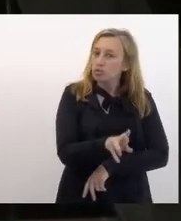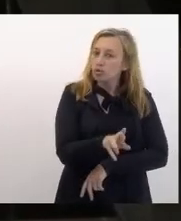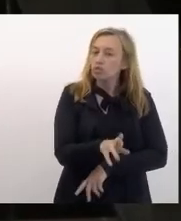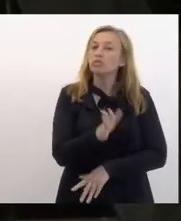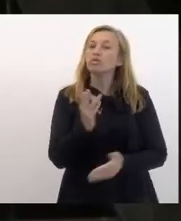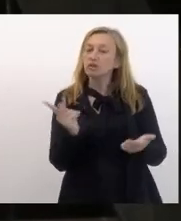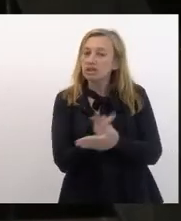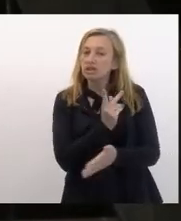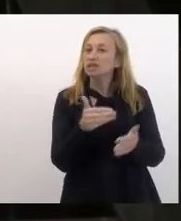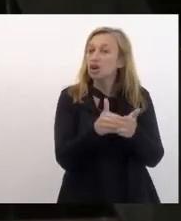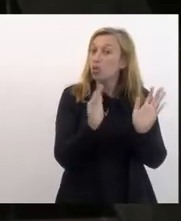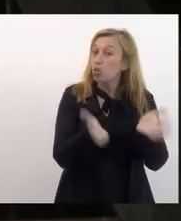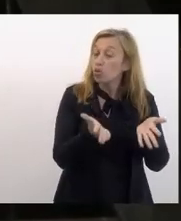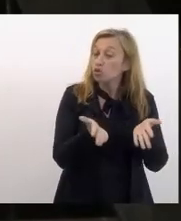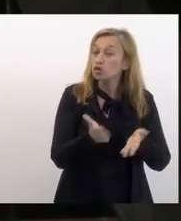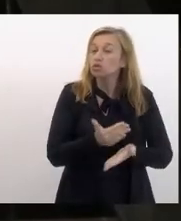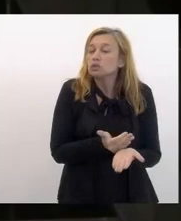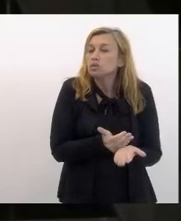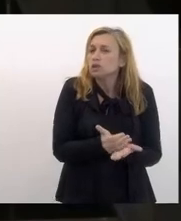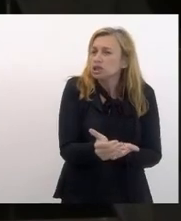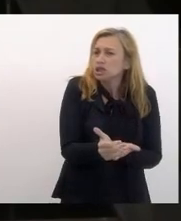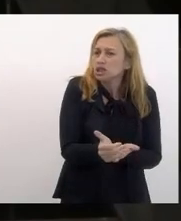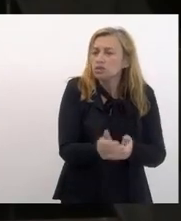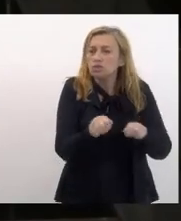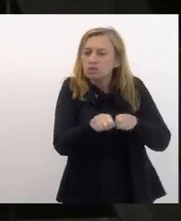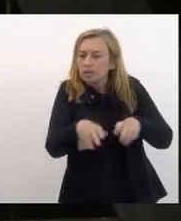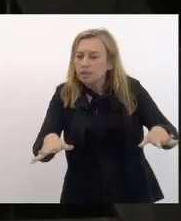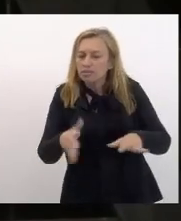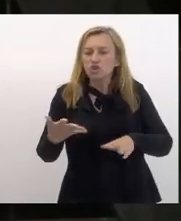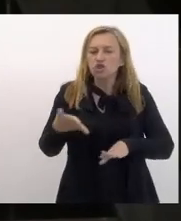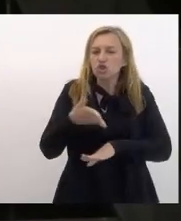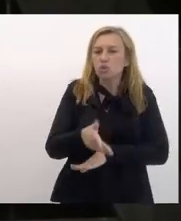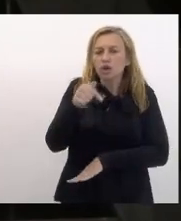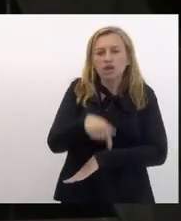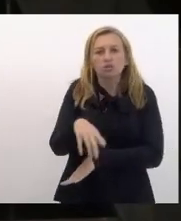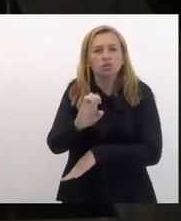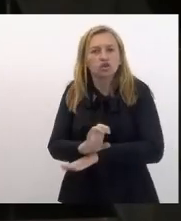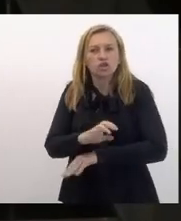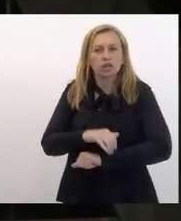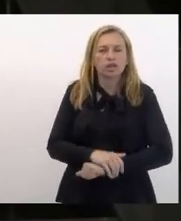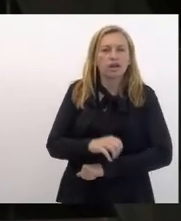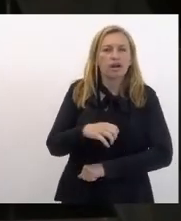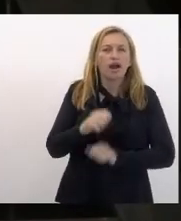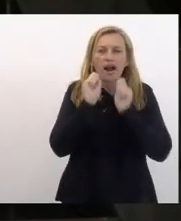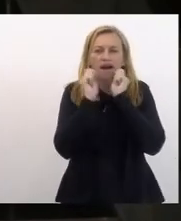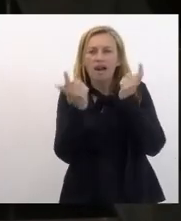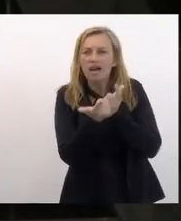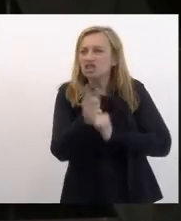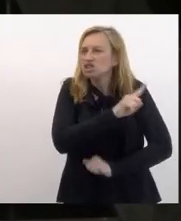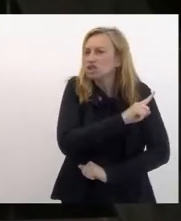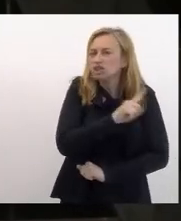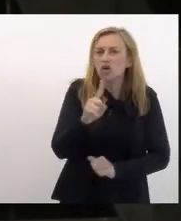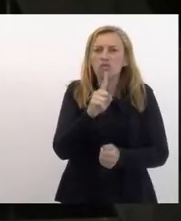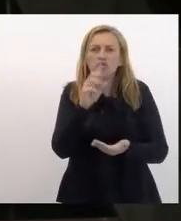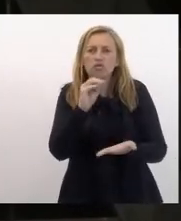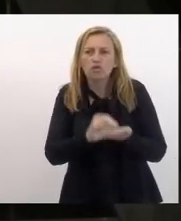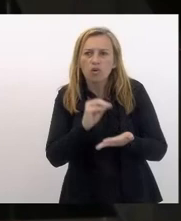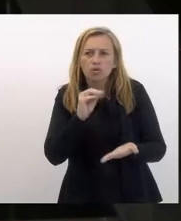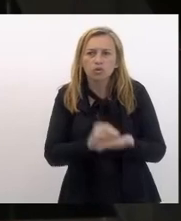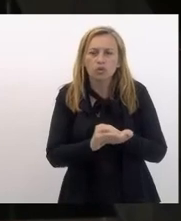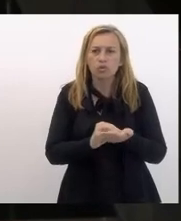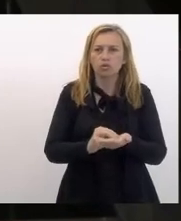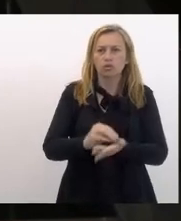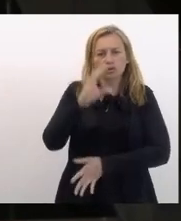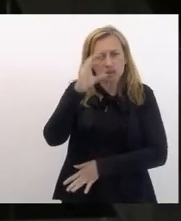até hoje, desde quando esta pandemia chegou aqui no estado, a Alerj não faltou aos